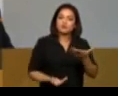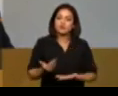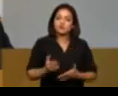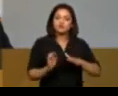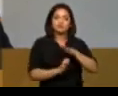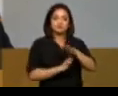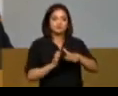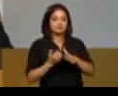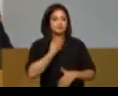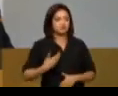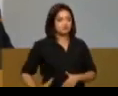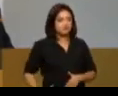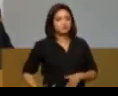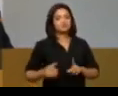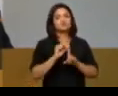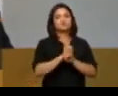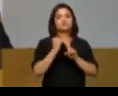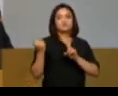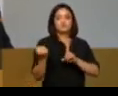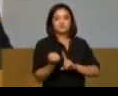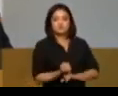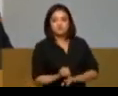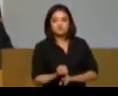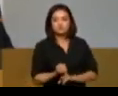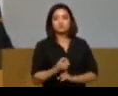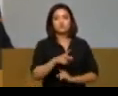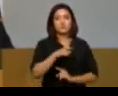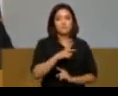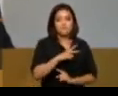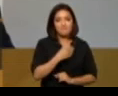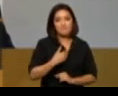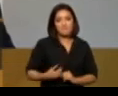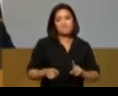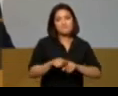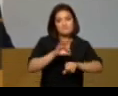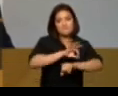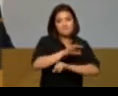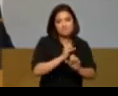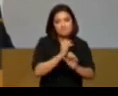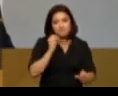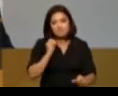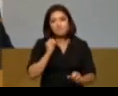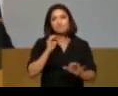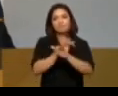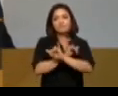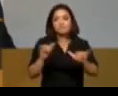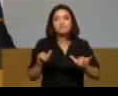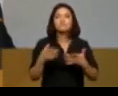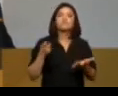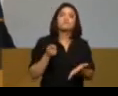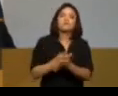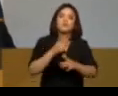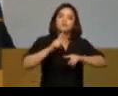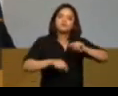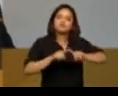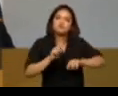empresas públicas e à sociedade economista, inclusive de engenharia e publicidade, a aquisição e locação de bens, a alienação